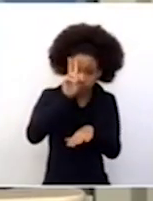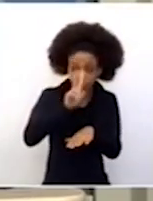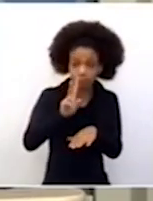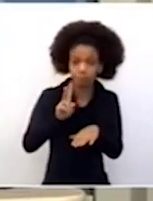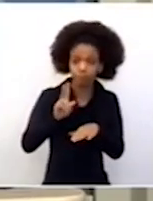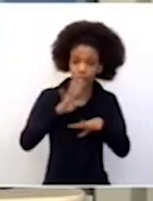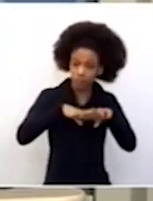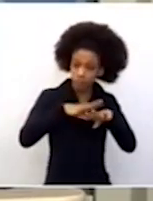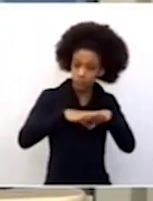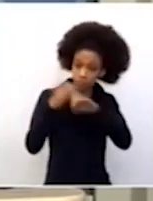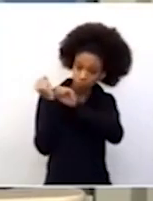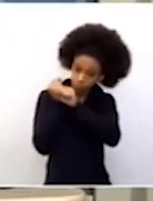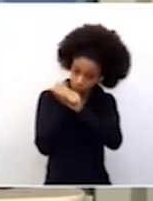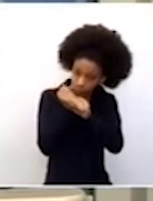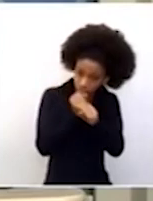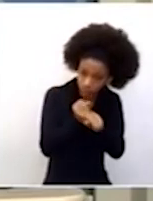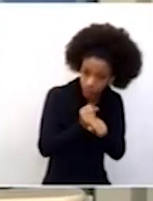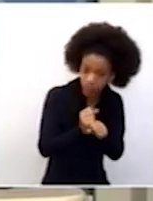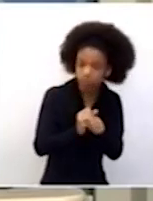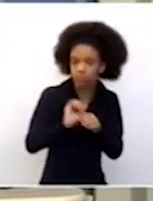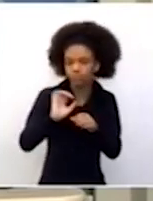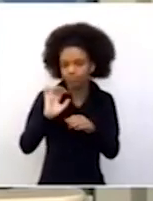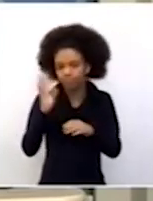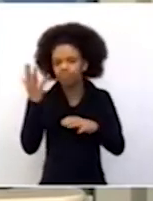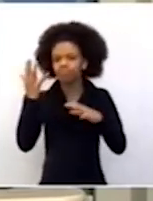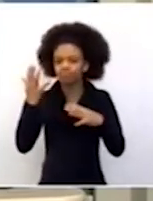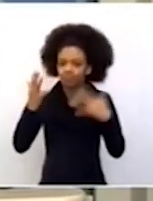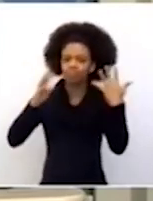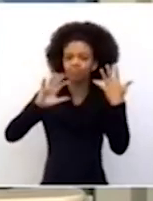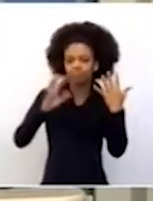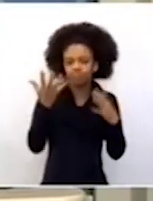iniciais, ela está criando bastante